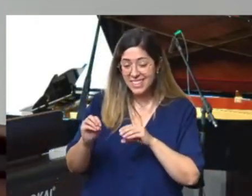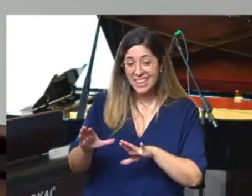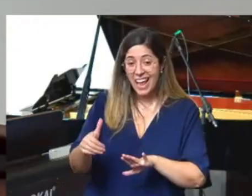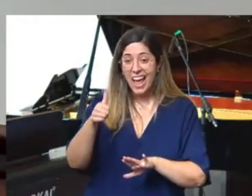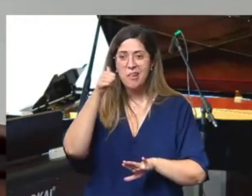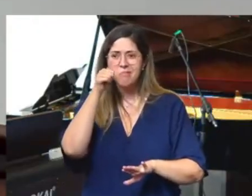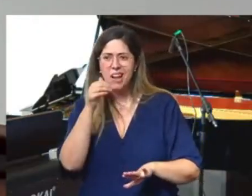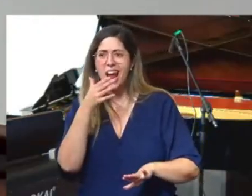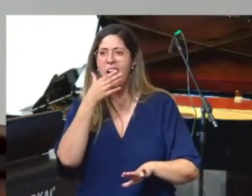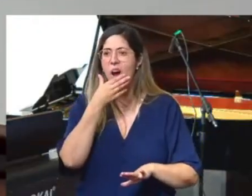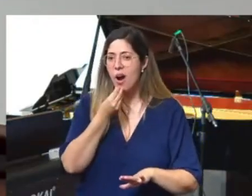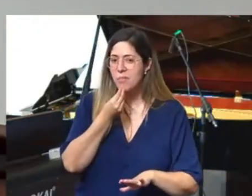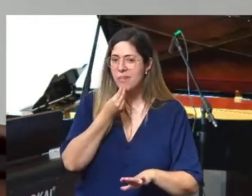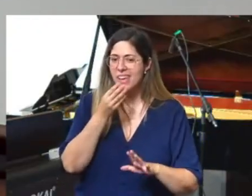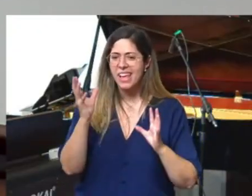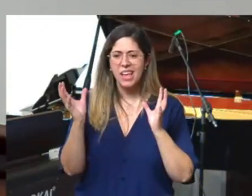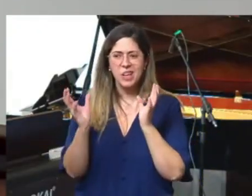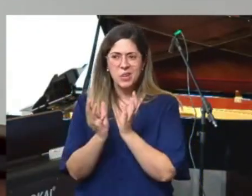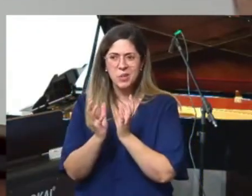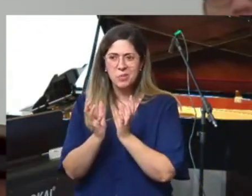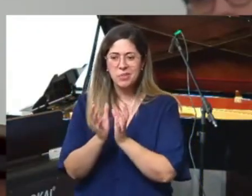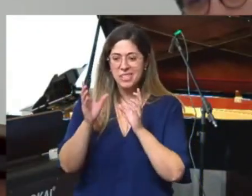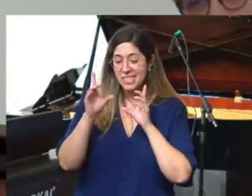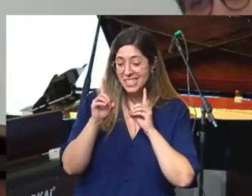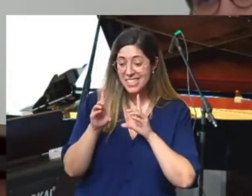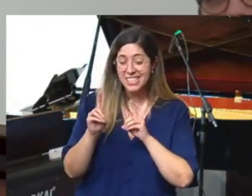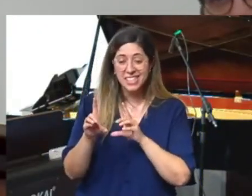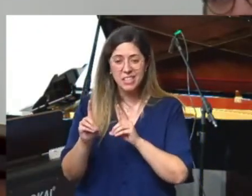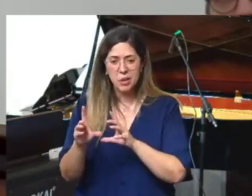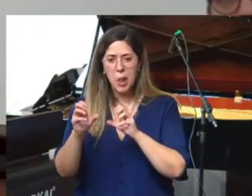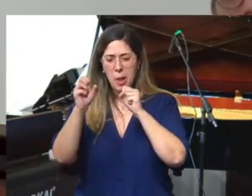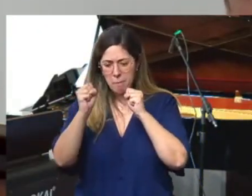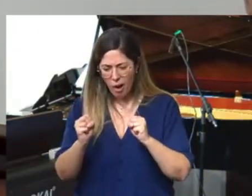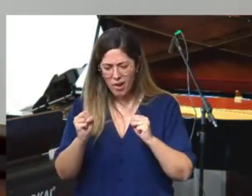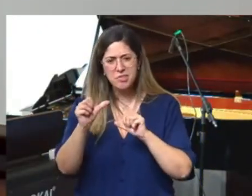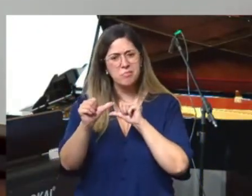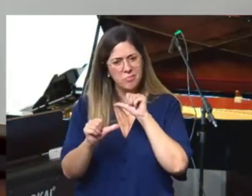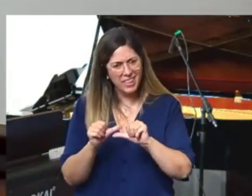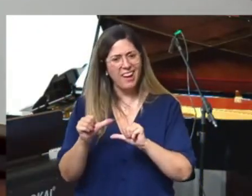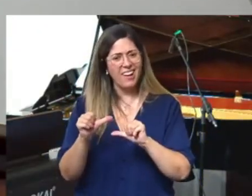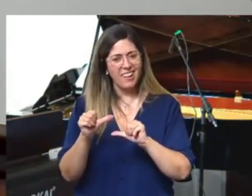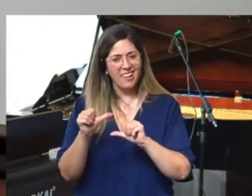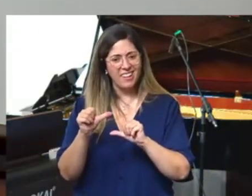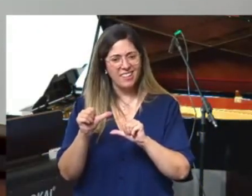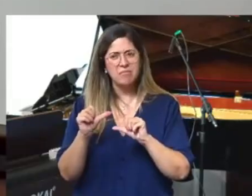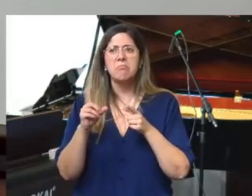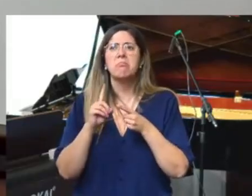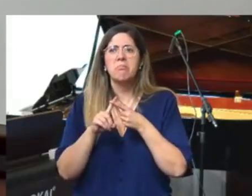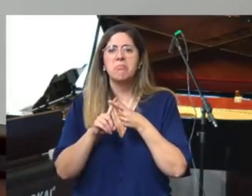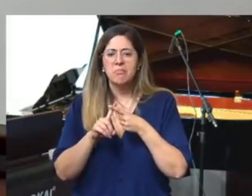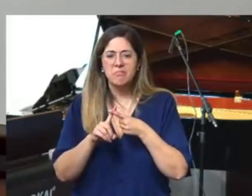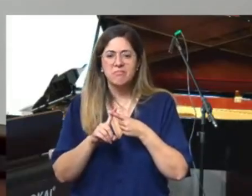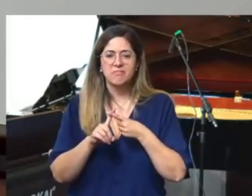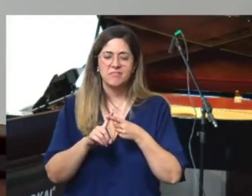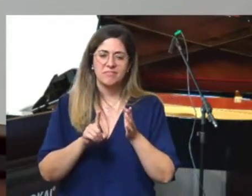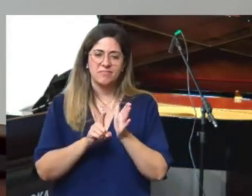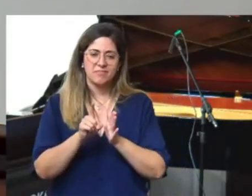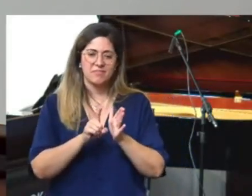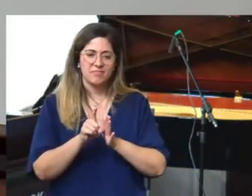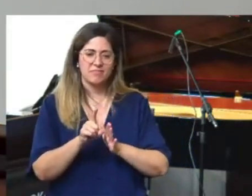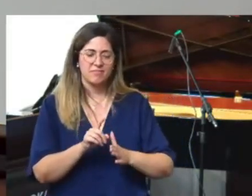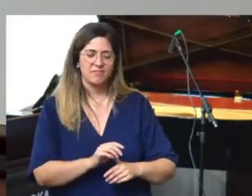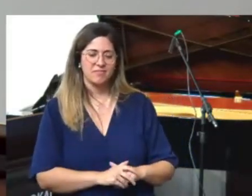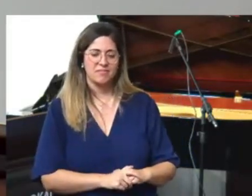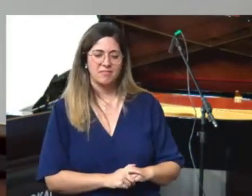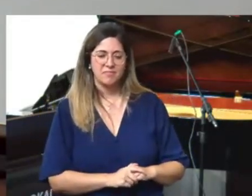outras mulheres, a jovens, que eles podem mudar? Os versículos, queridos,